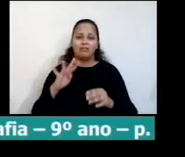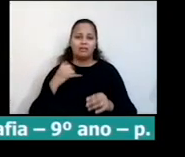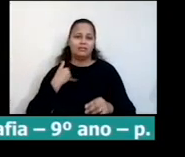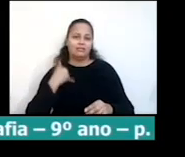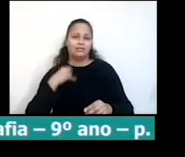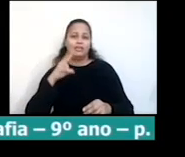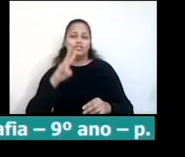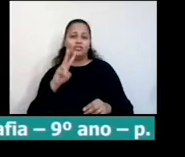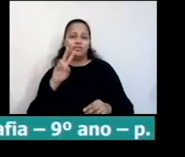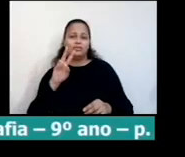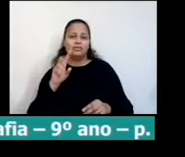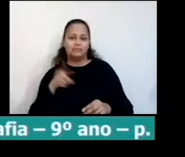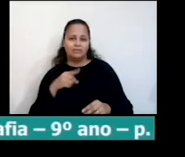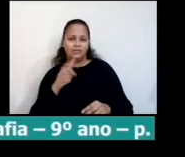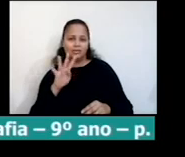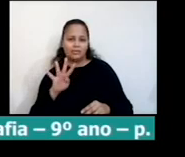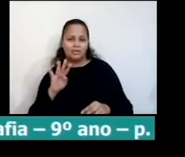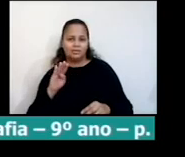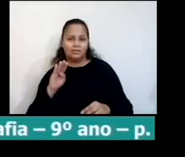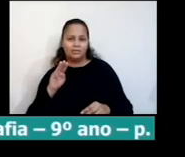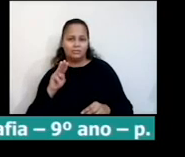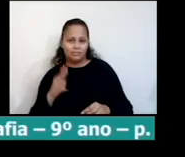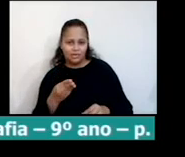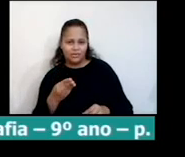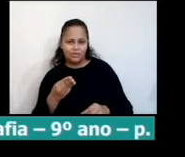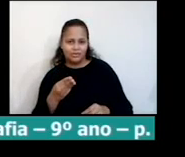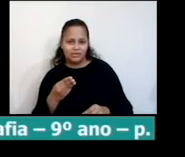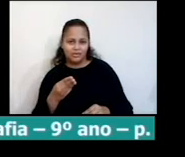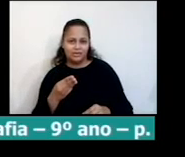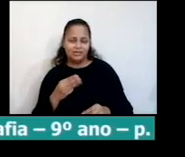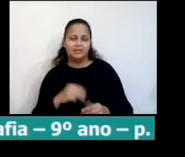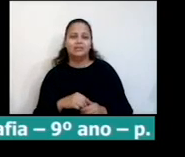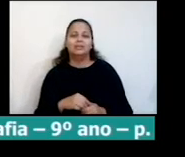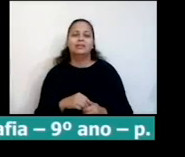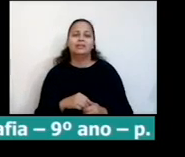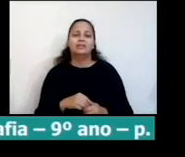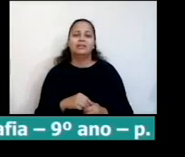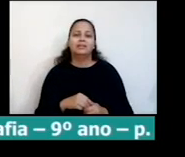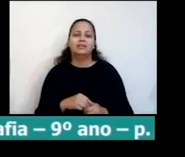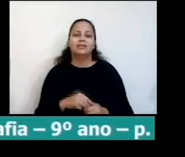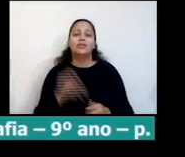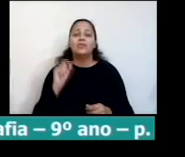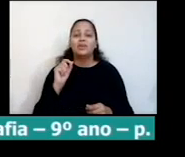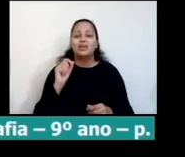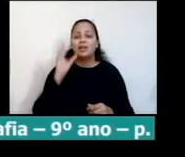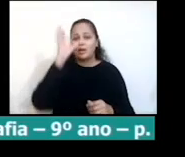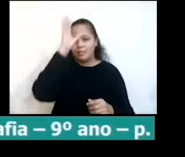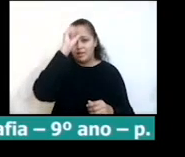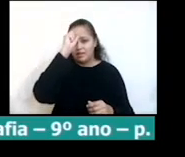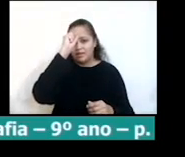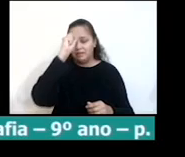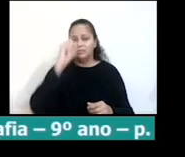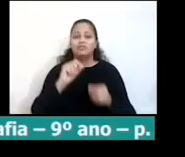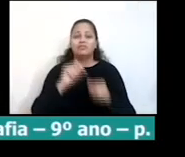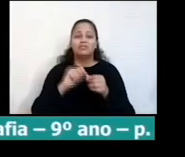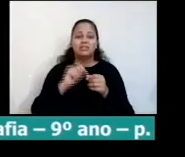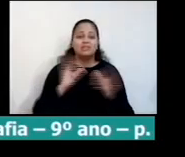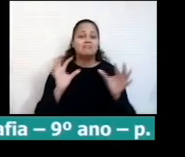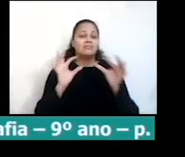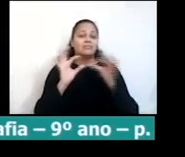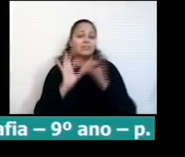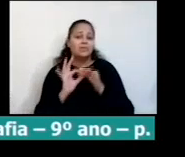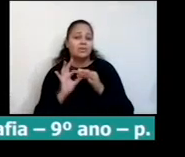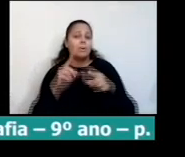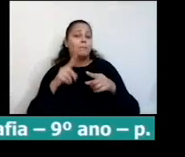anos, que está ali em 2,4 milhões. Essa medida é em milhões. Então, com base no que nós aprendemos, vocês vão fazer essa